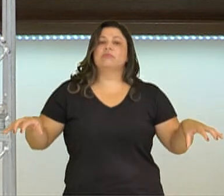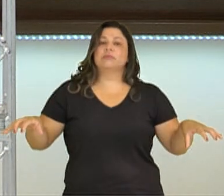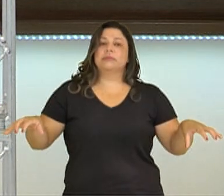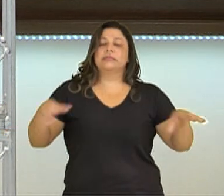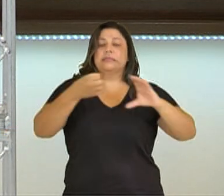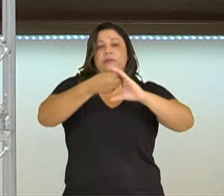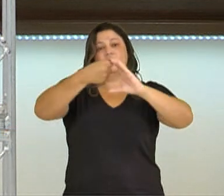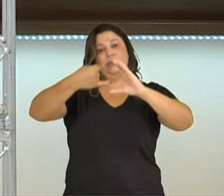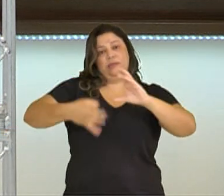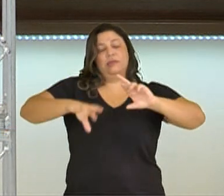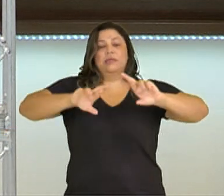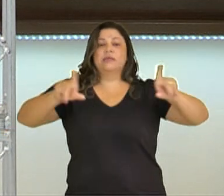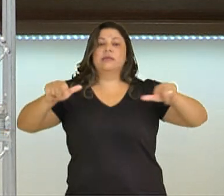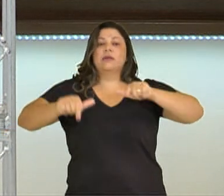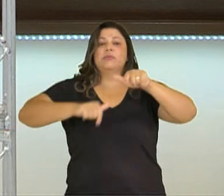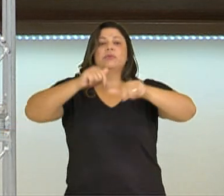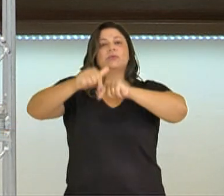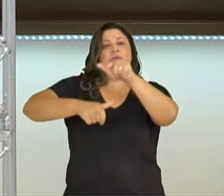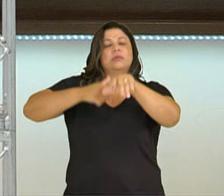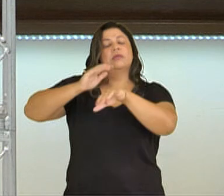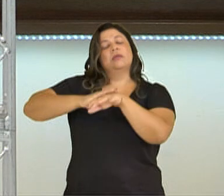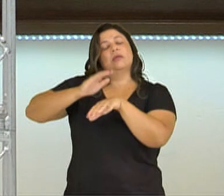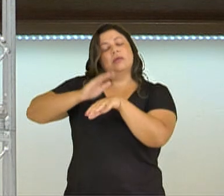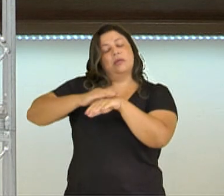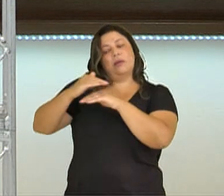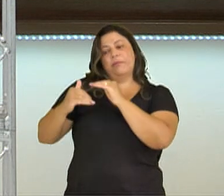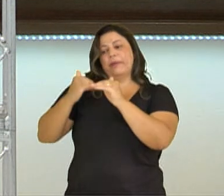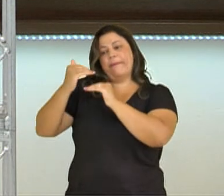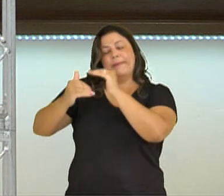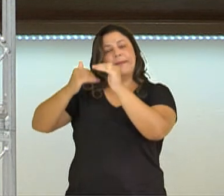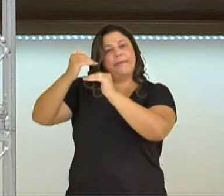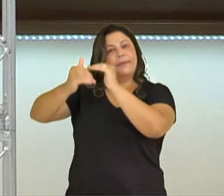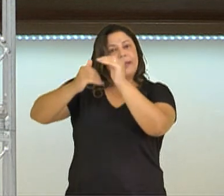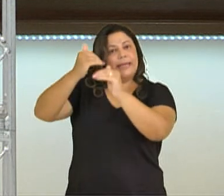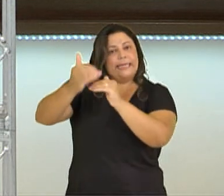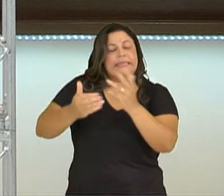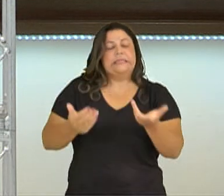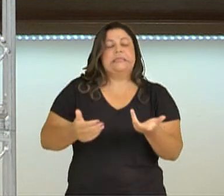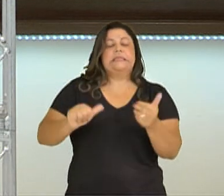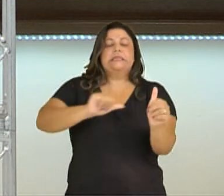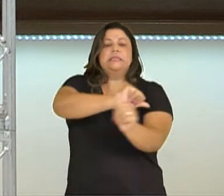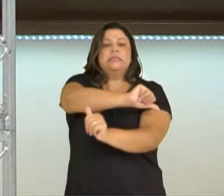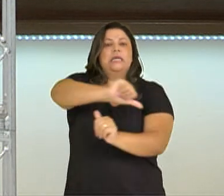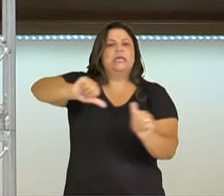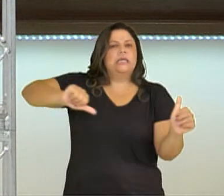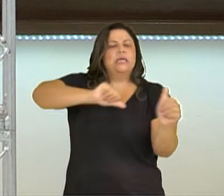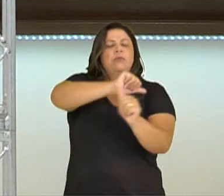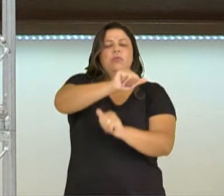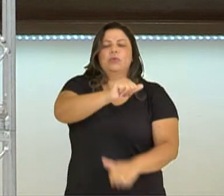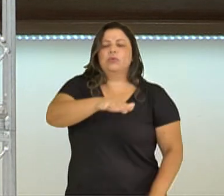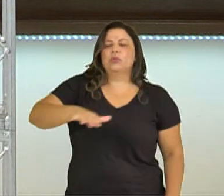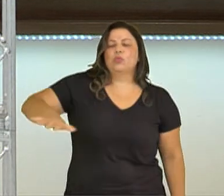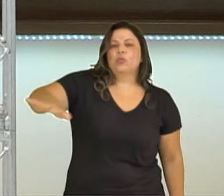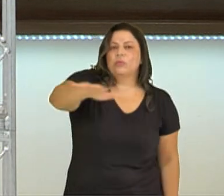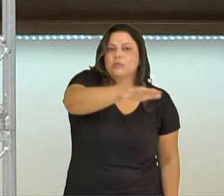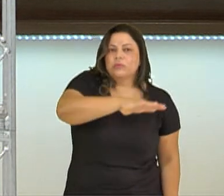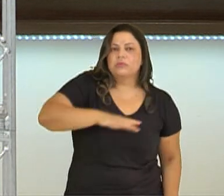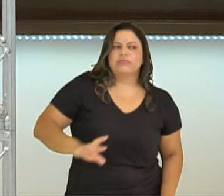Porque as atividades, o trabalho que é desenvolvido no espaço rural e que muda aquele espaço